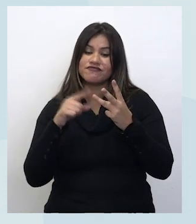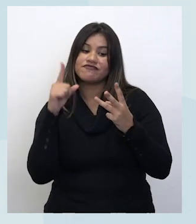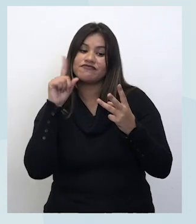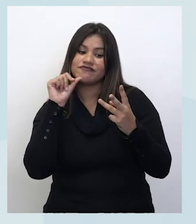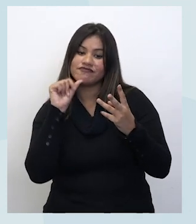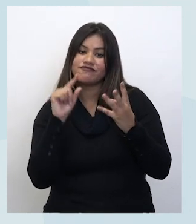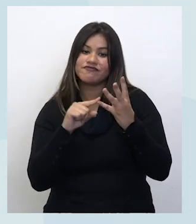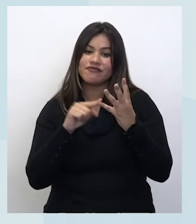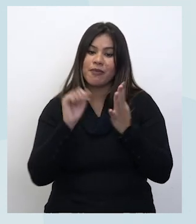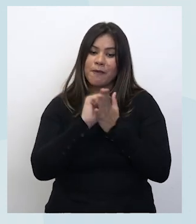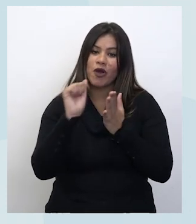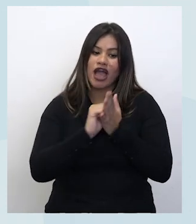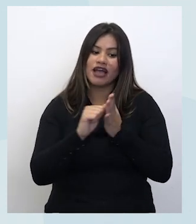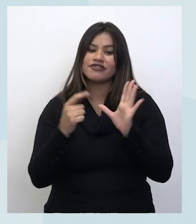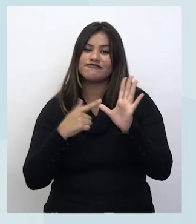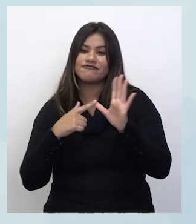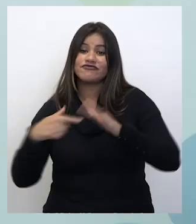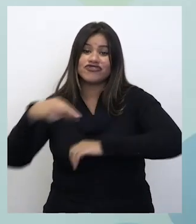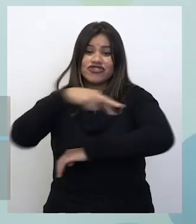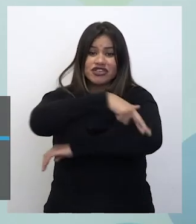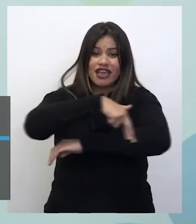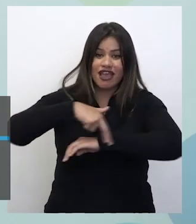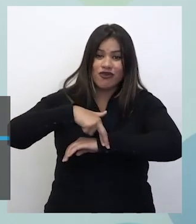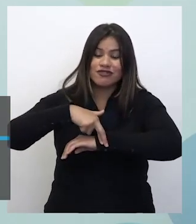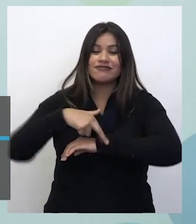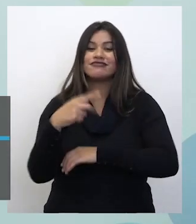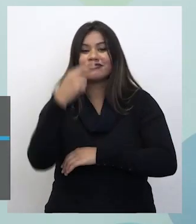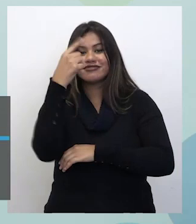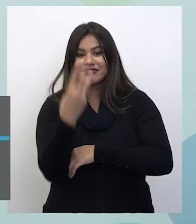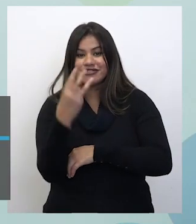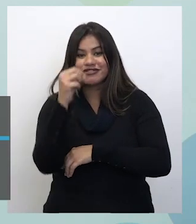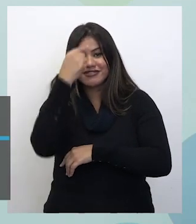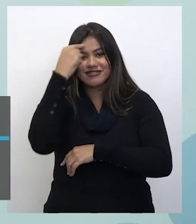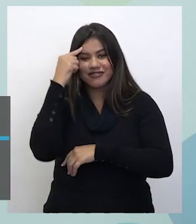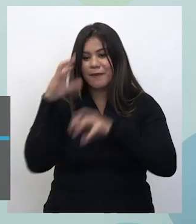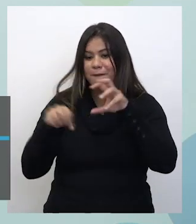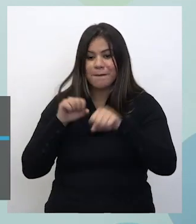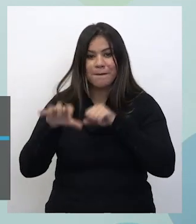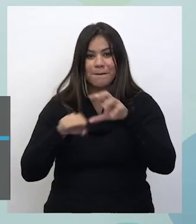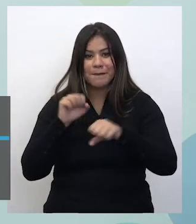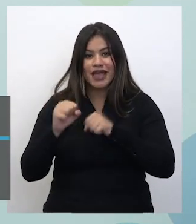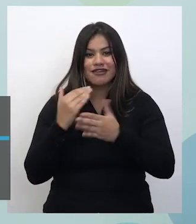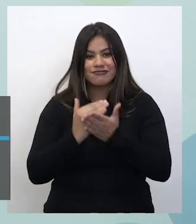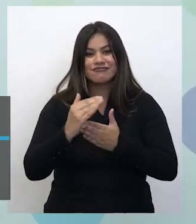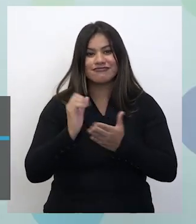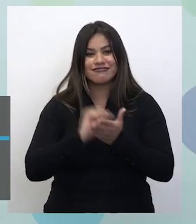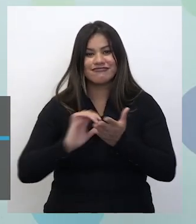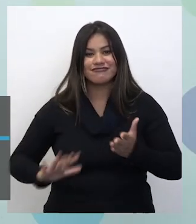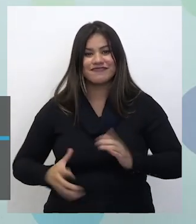de borracha e de régua. Então, 30 segundos, corre lá e organiza seu material para a gente começar a atividade.